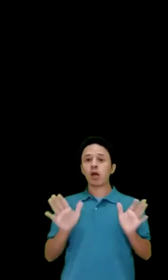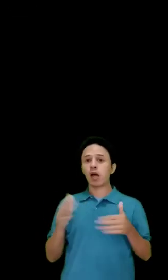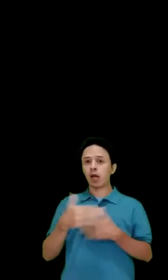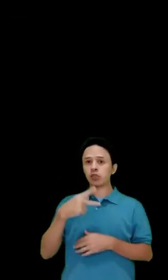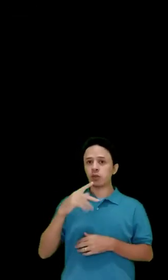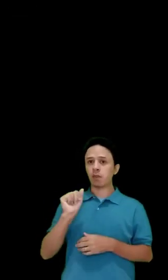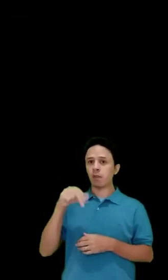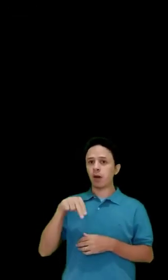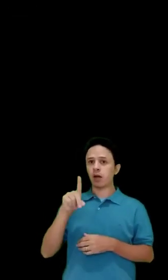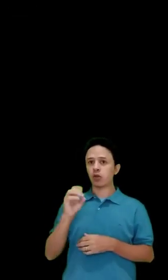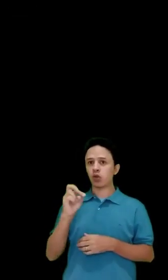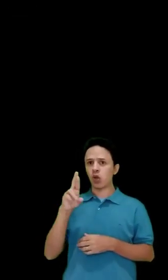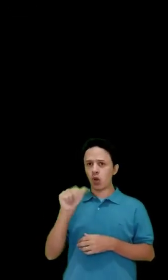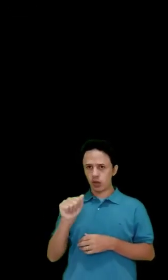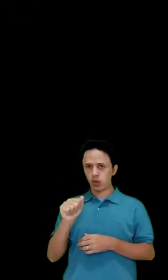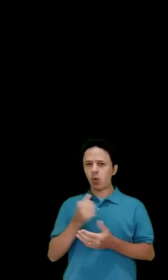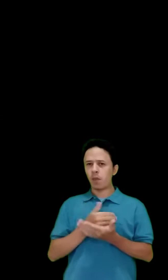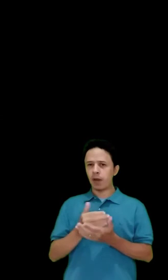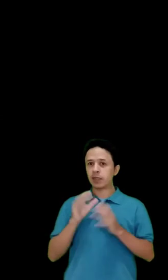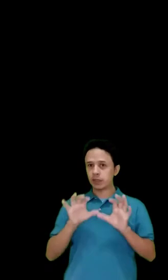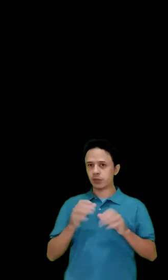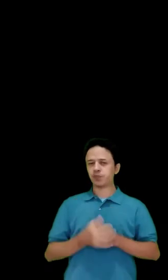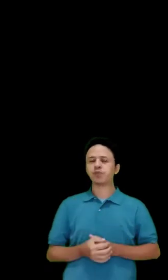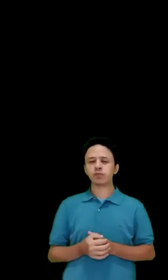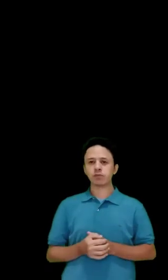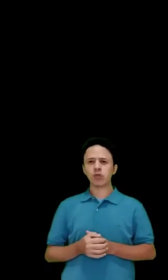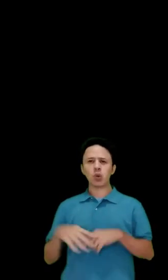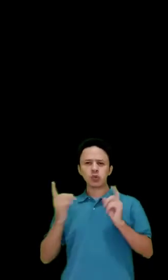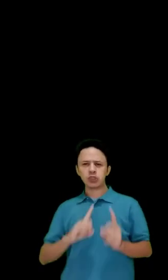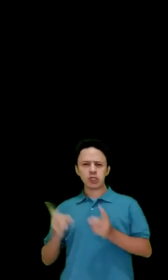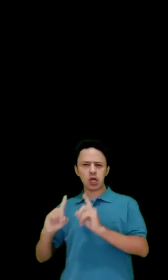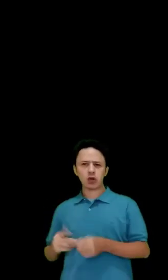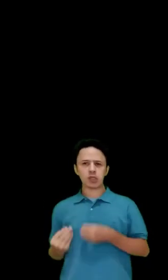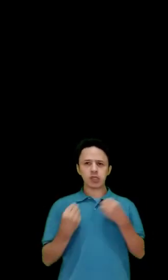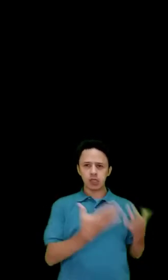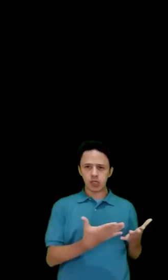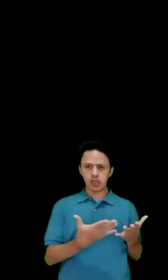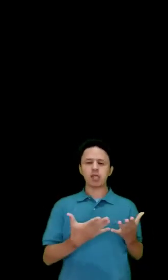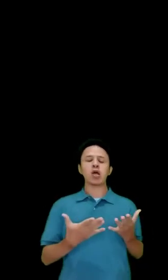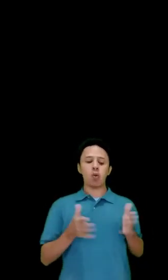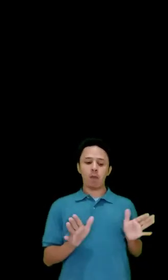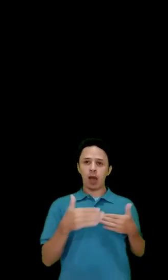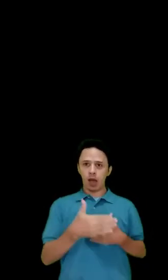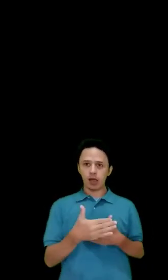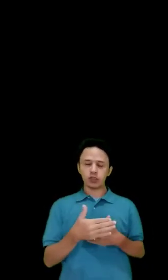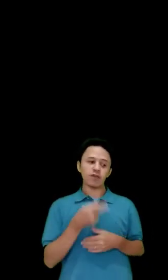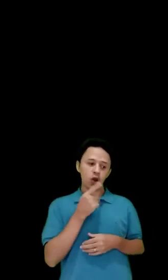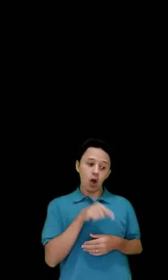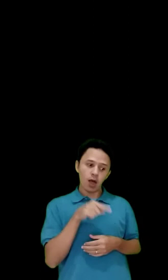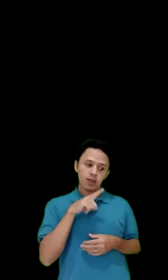gente, começa desse jeito. Pandora recebeu uma caixa dos deuses e eles disseram que nela haviam